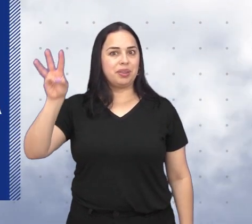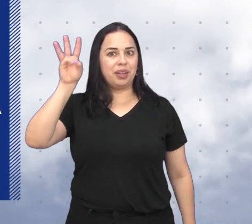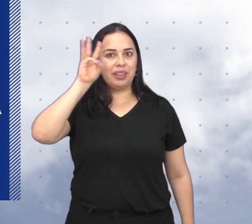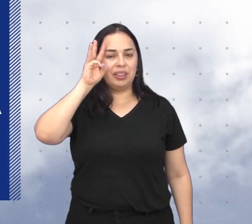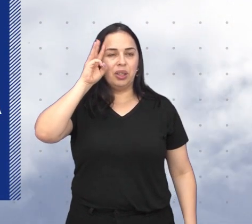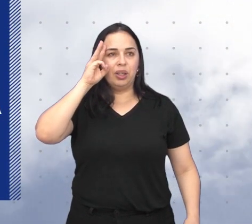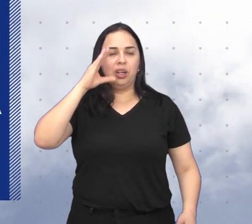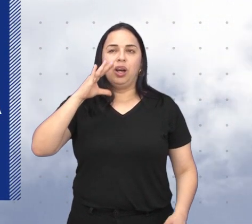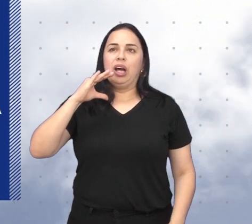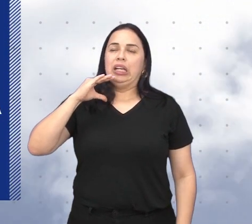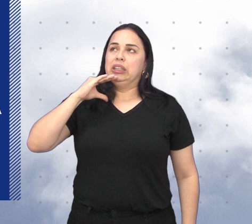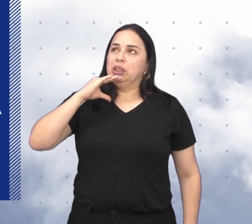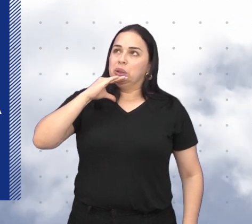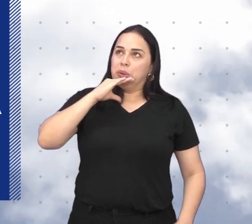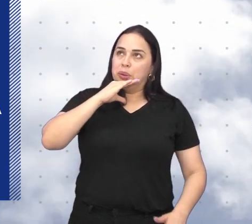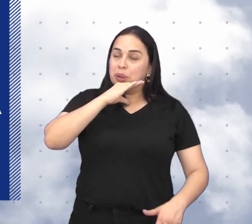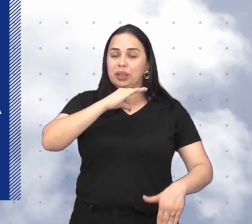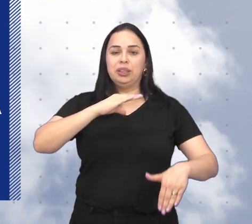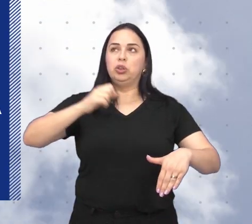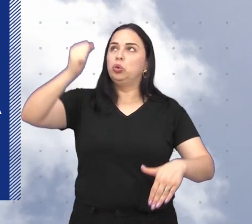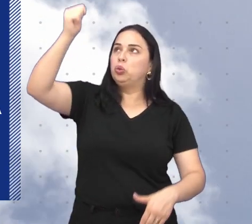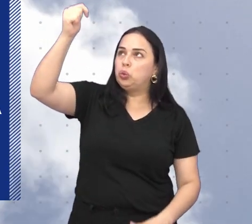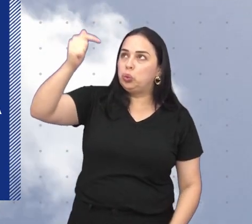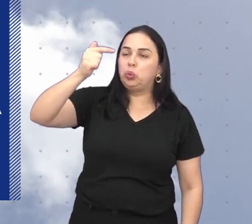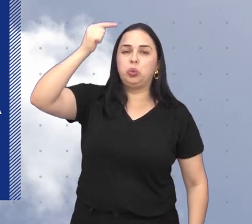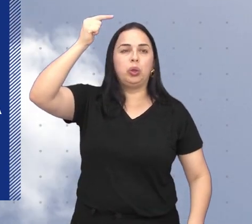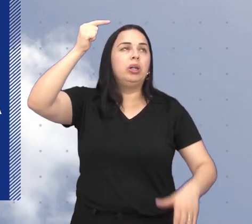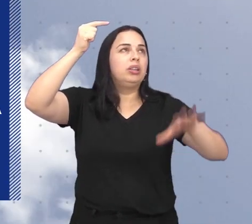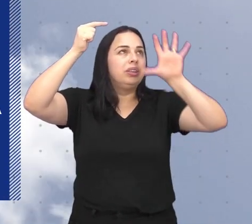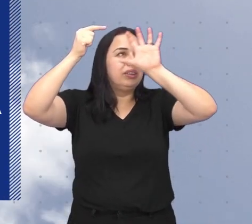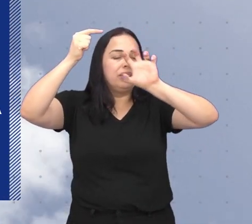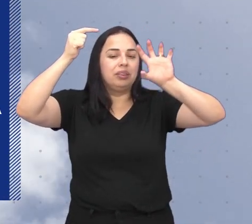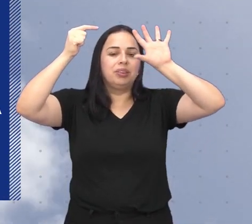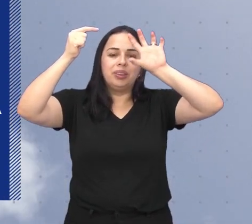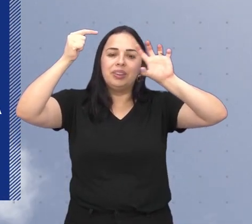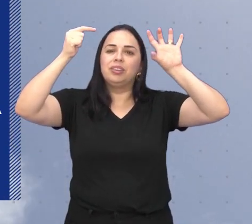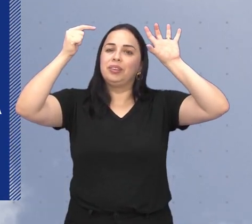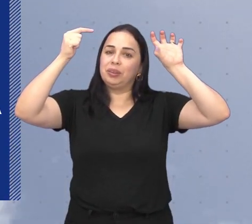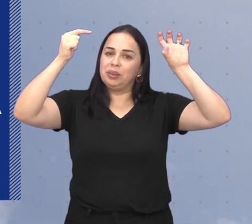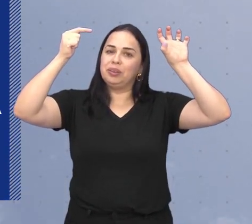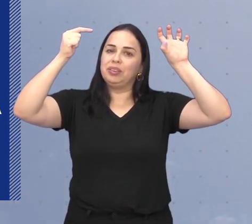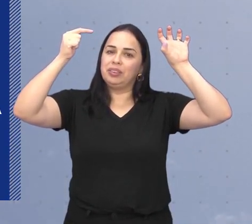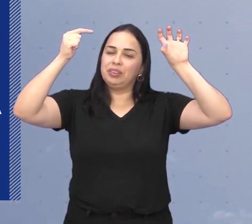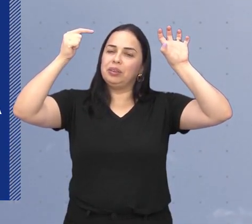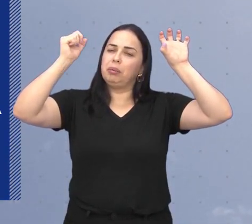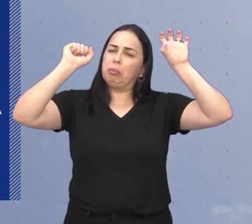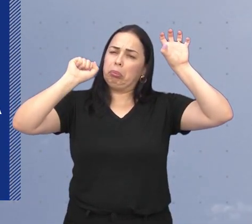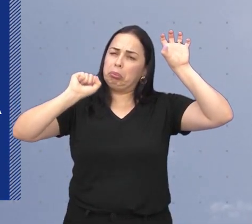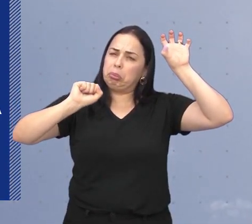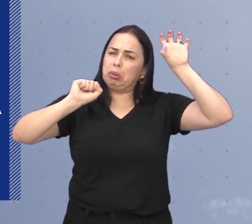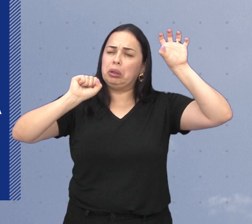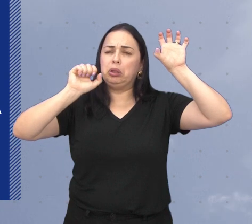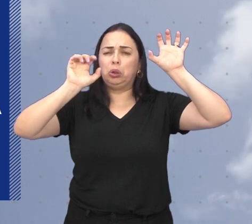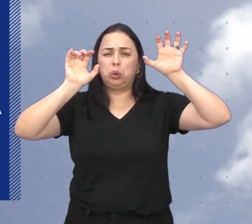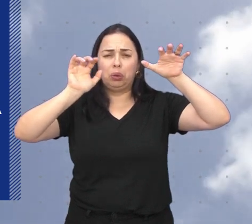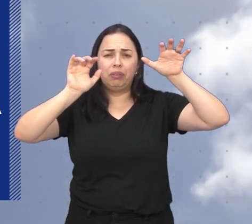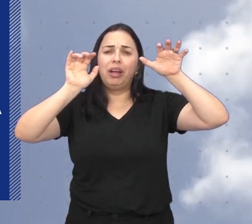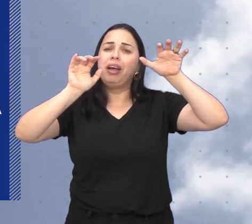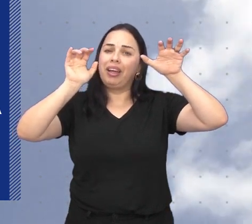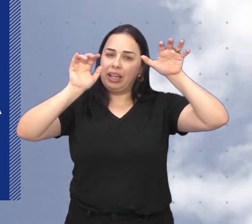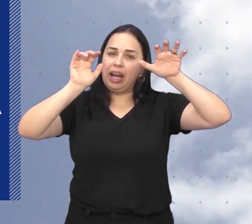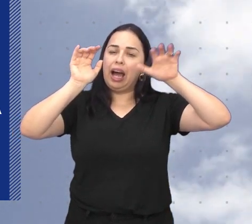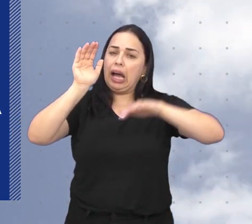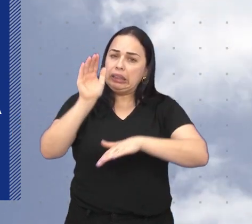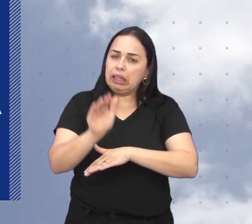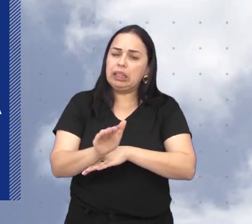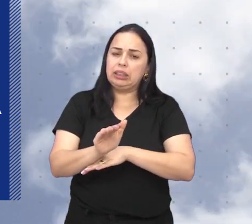Terça-feira quente, com céu aberto e muito sol. As nuvens aumentam com o decorrer da tarde e há uma pequena chance de pancada de chuva